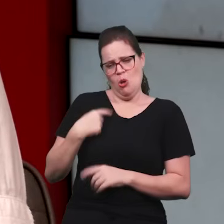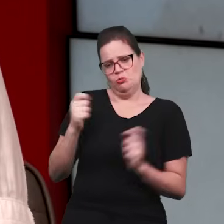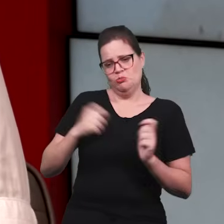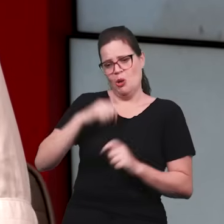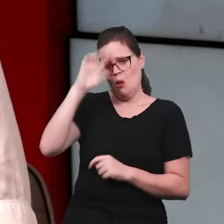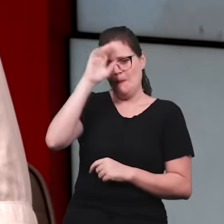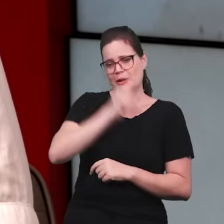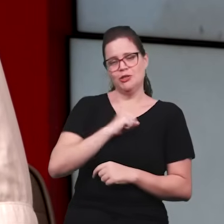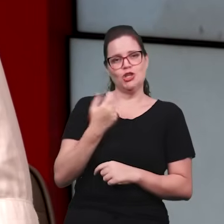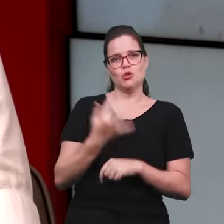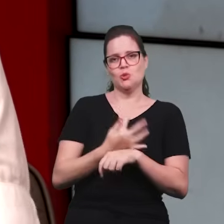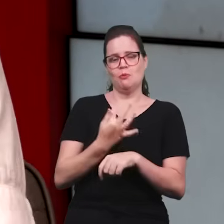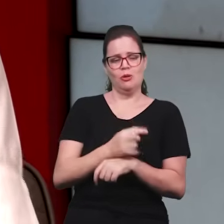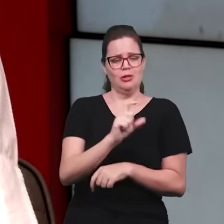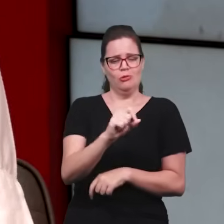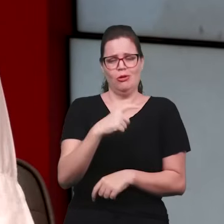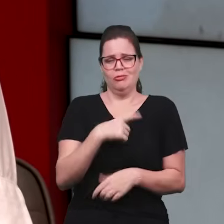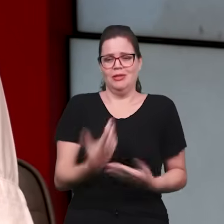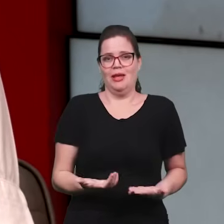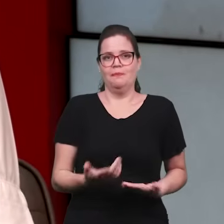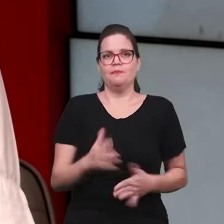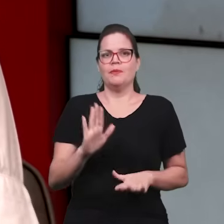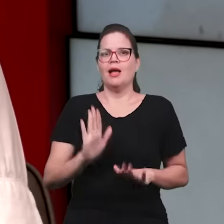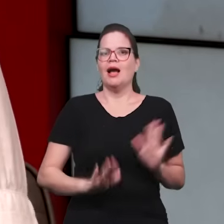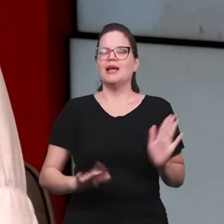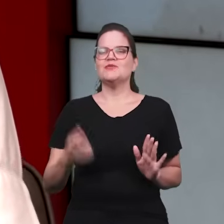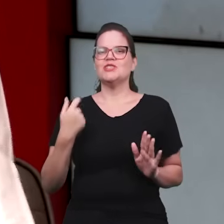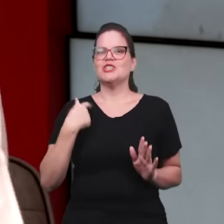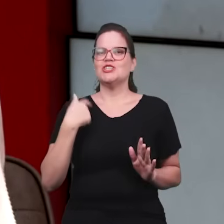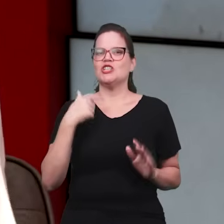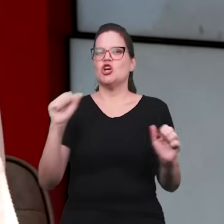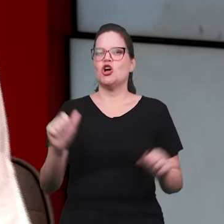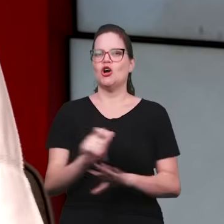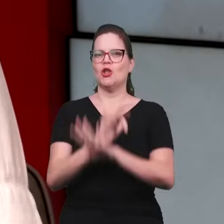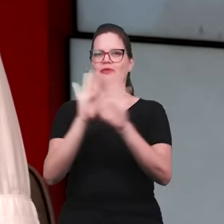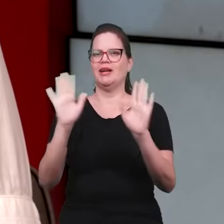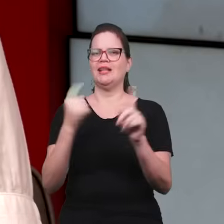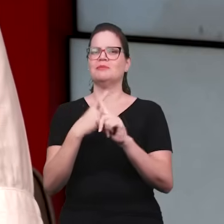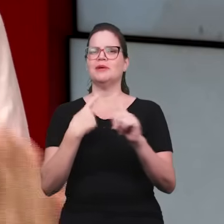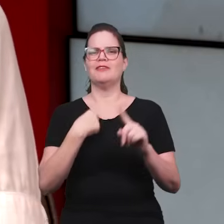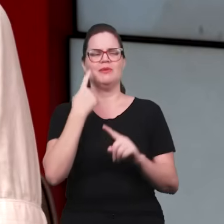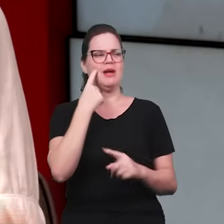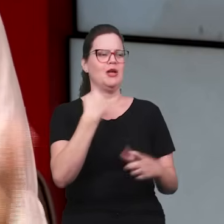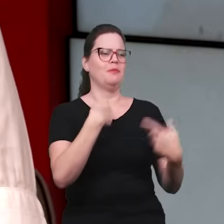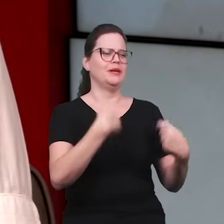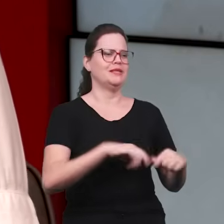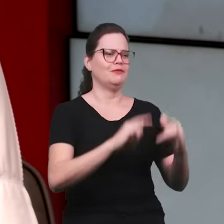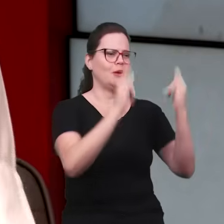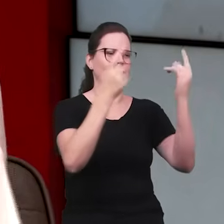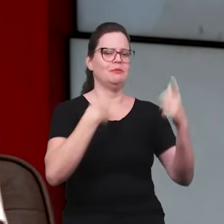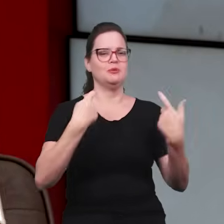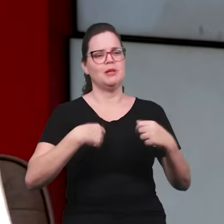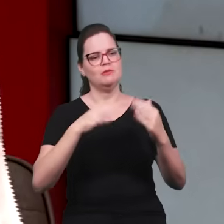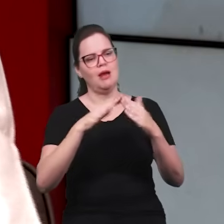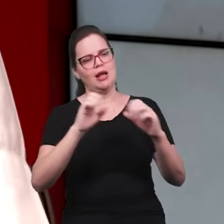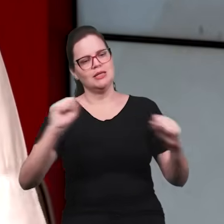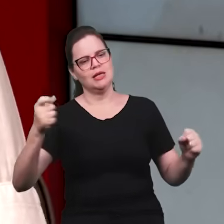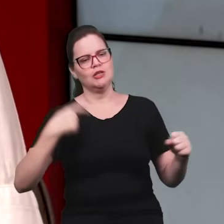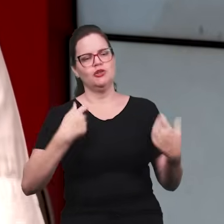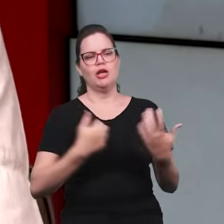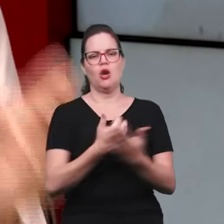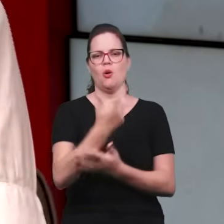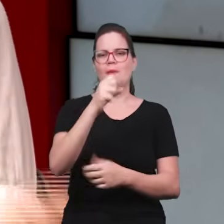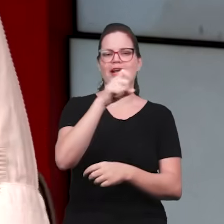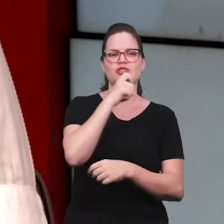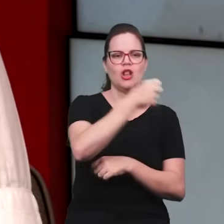glorificar a Deus porque nós estamos olhando só aquilo que nós não temos. Eu precisava desse apartamento, eu precisava de ter uma casa maior, eu queria comprar aquela geladeira,